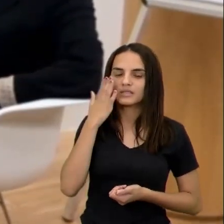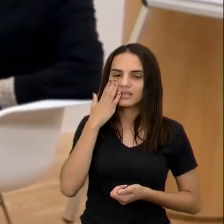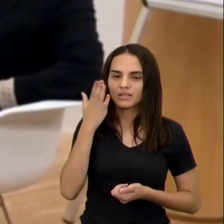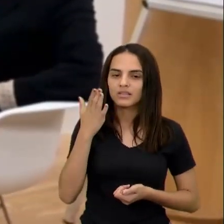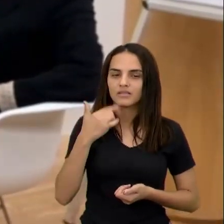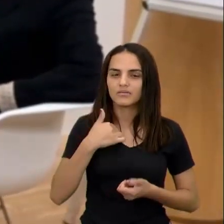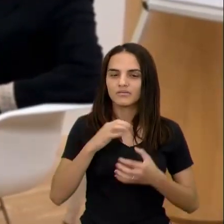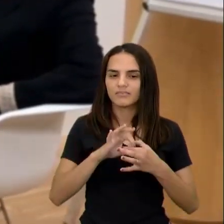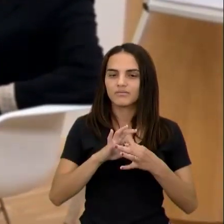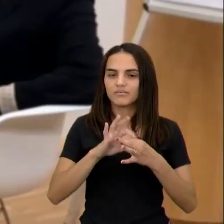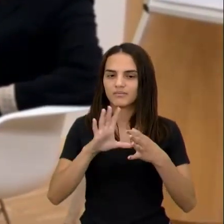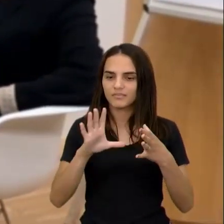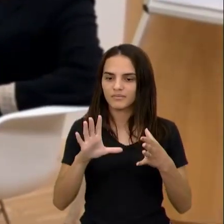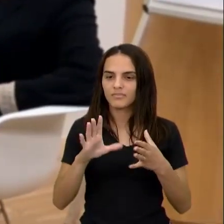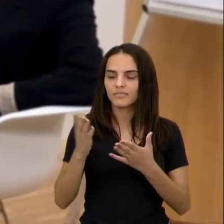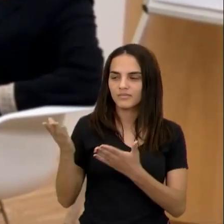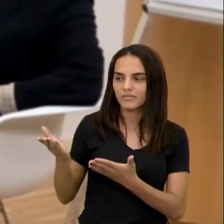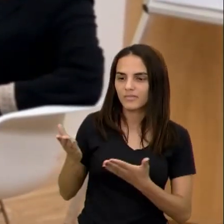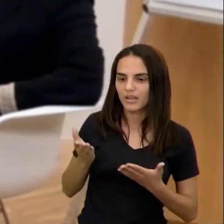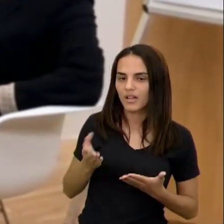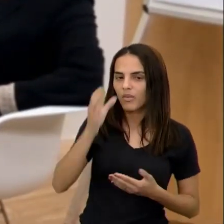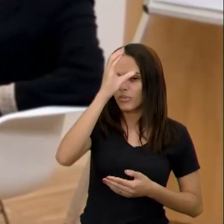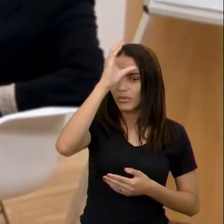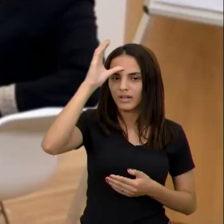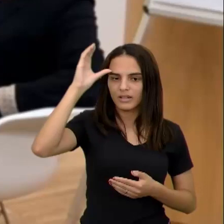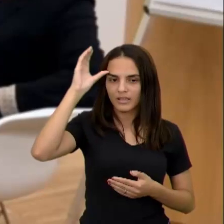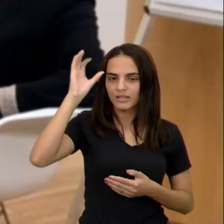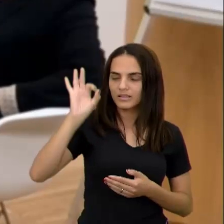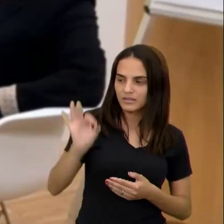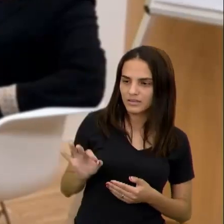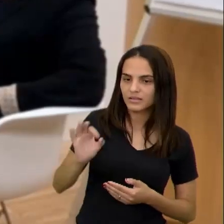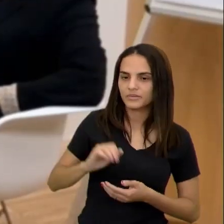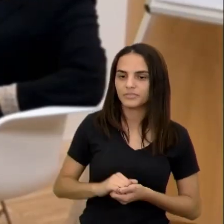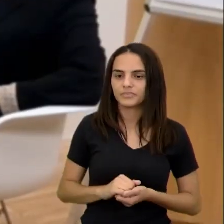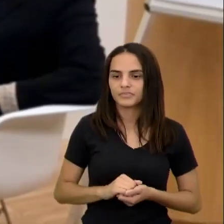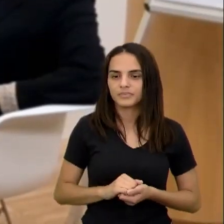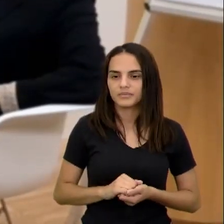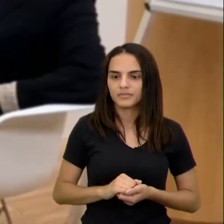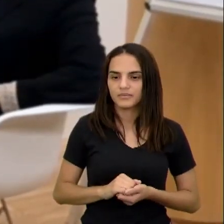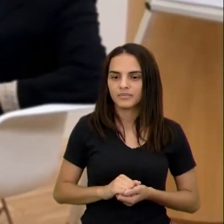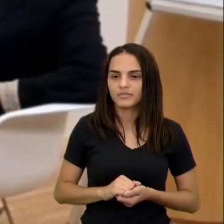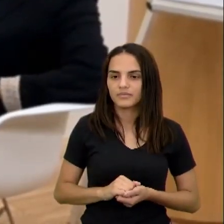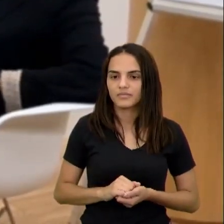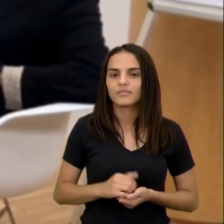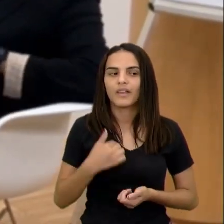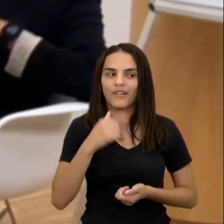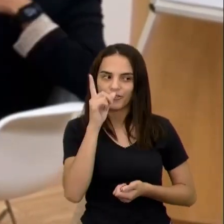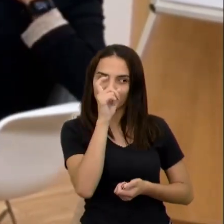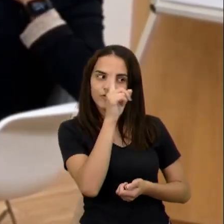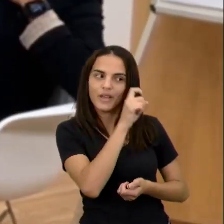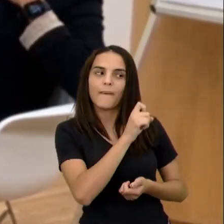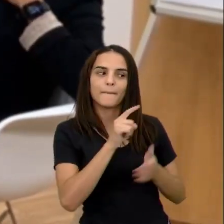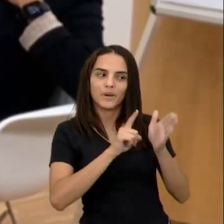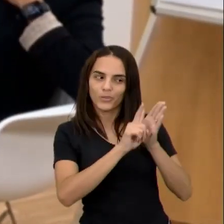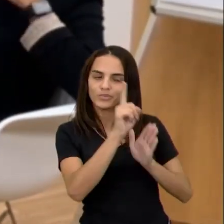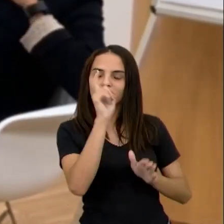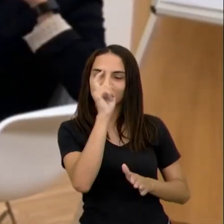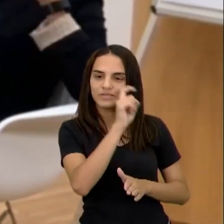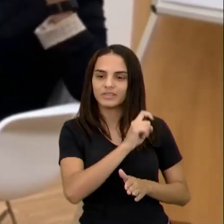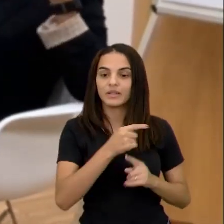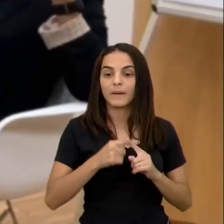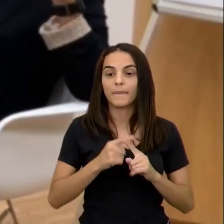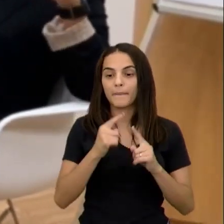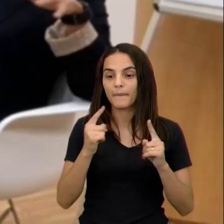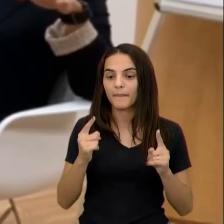é para atendimento ao cliente, certo? Sim. E por que você se considera apta para essa vaga? Essa é difícil, hein? Mas